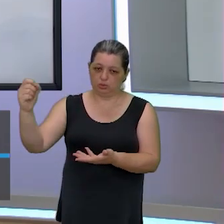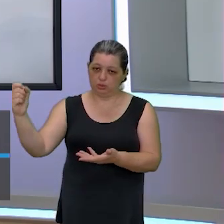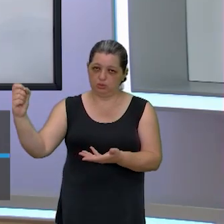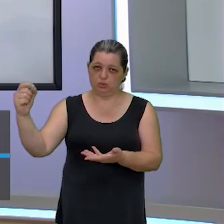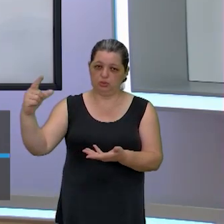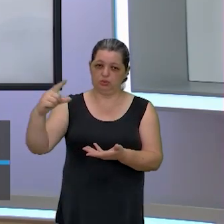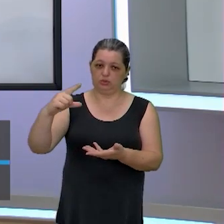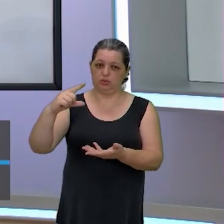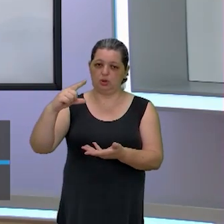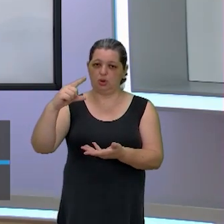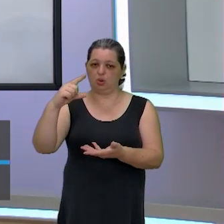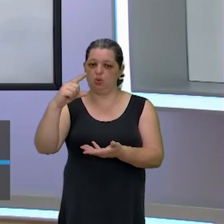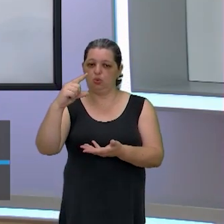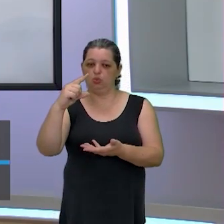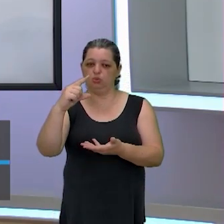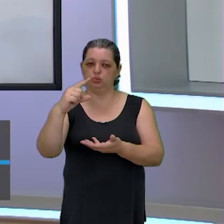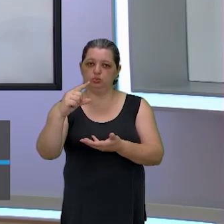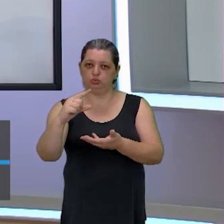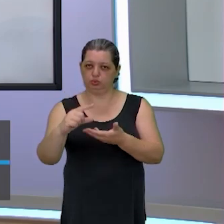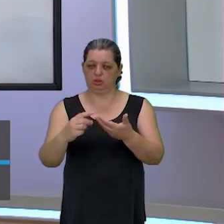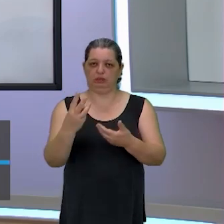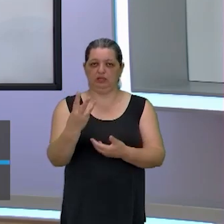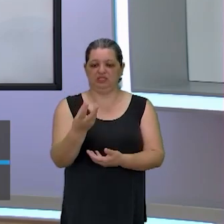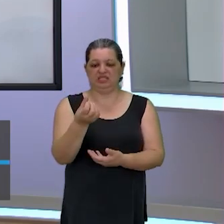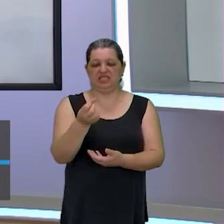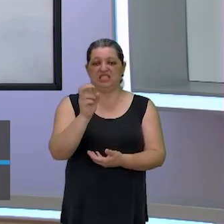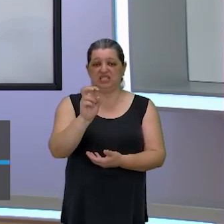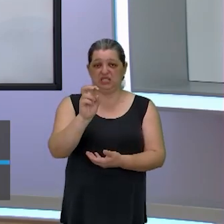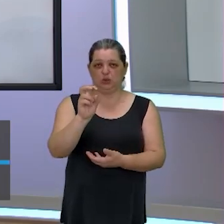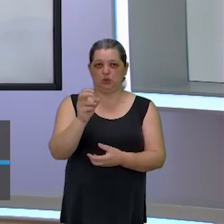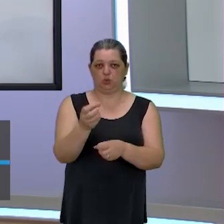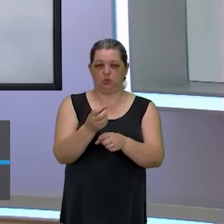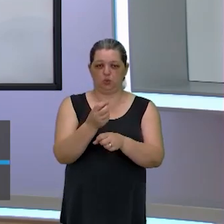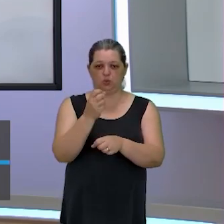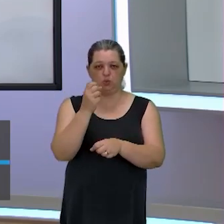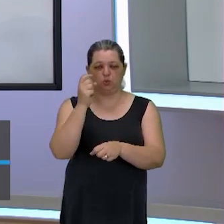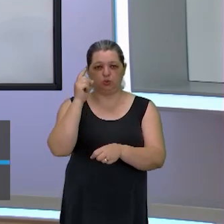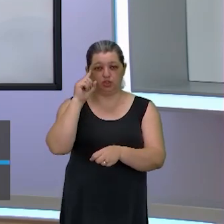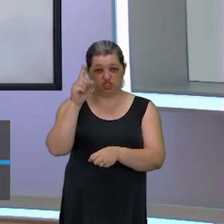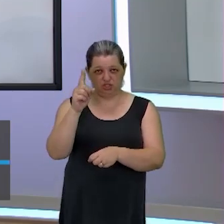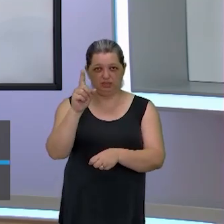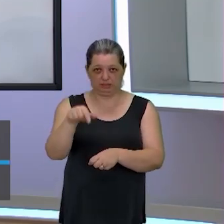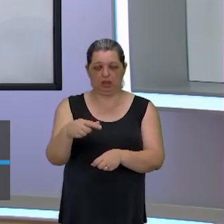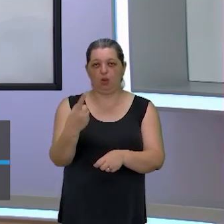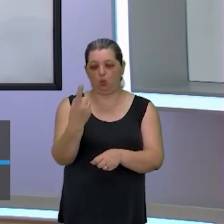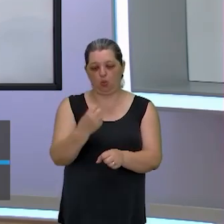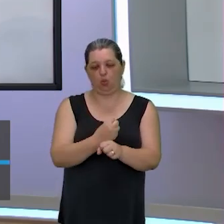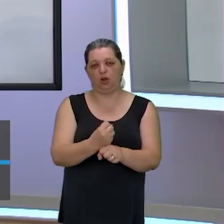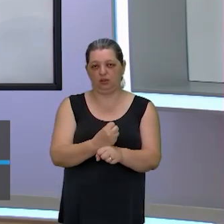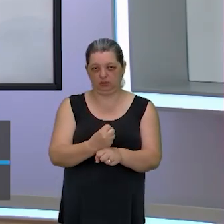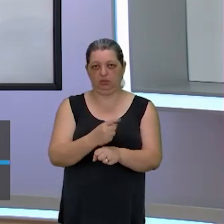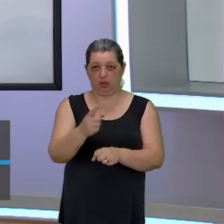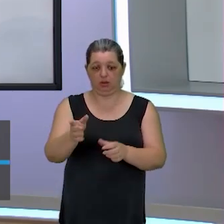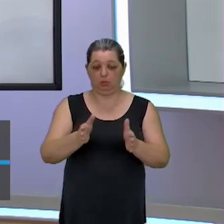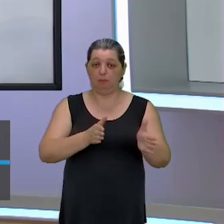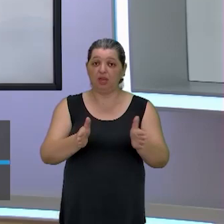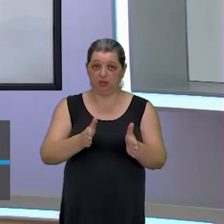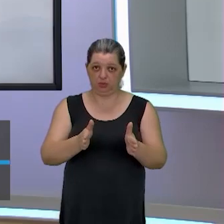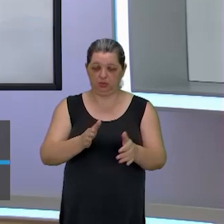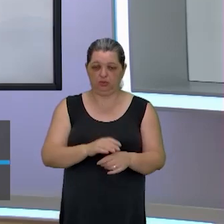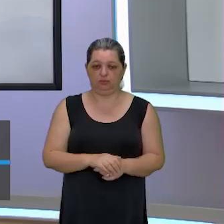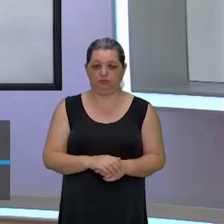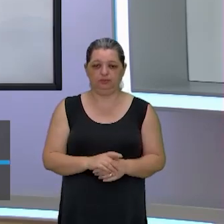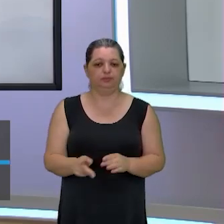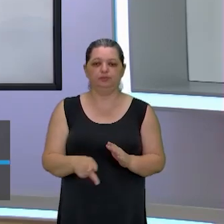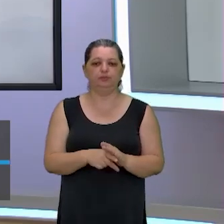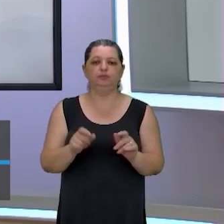sol 365 dias 1 m período certo a amplitude